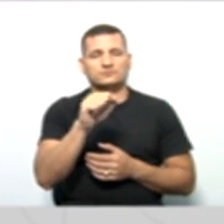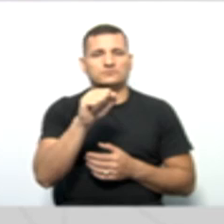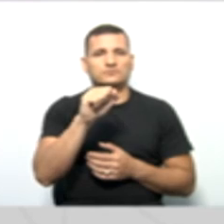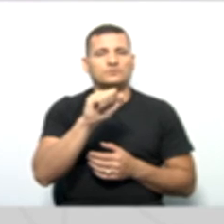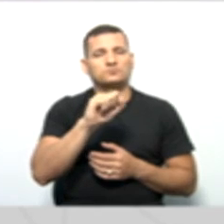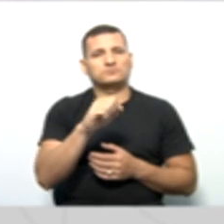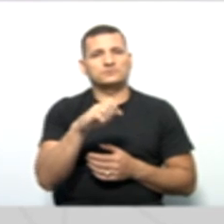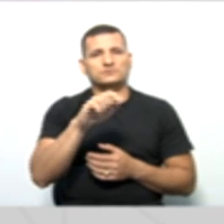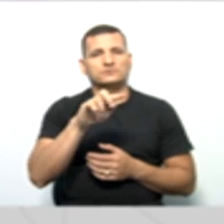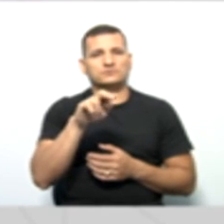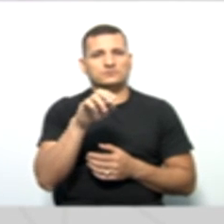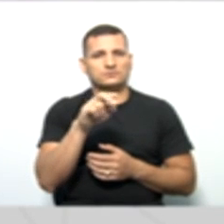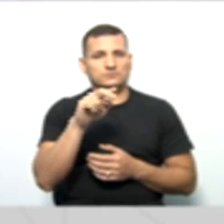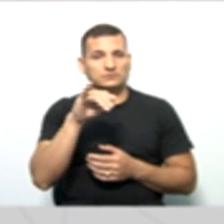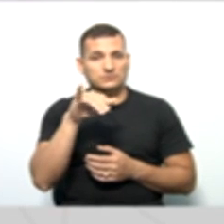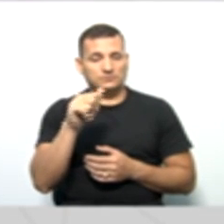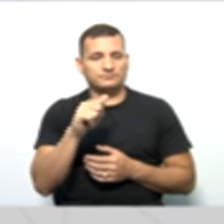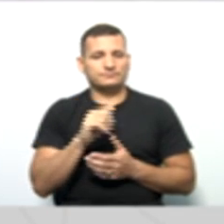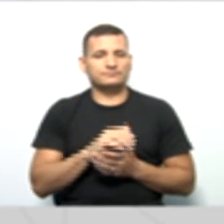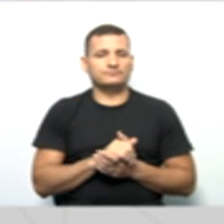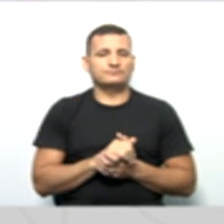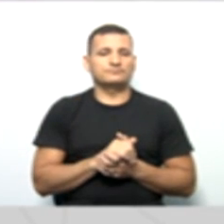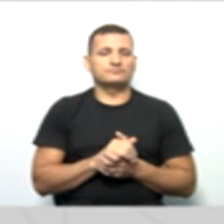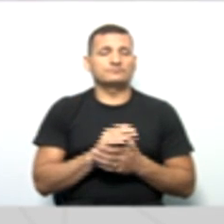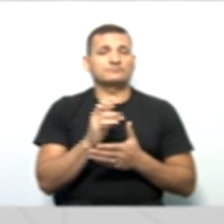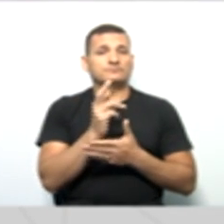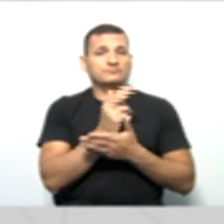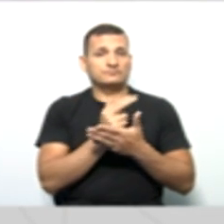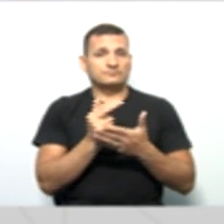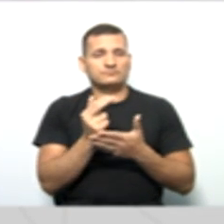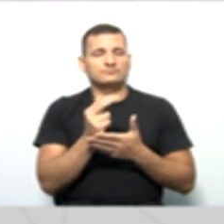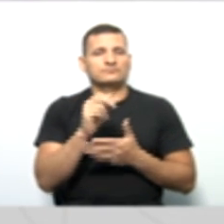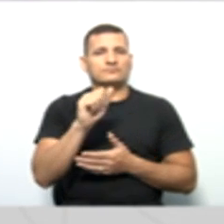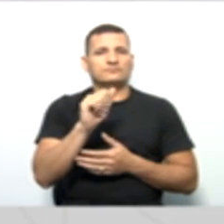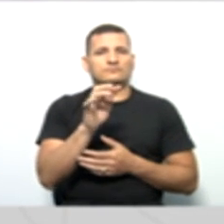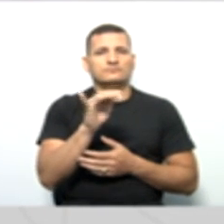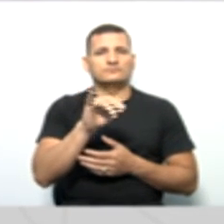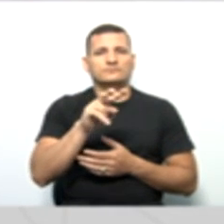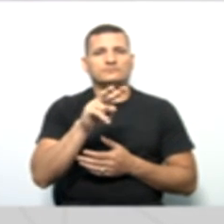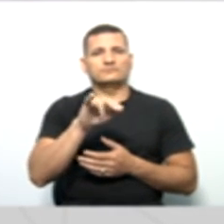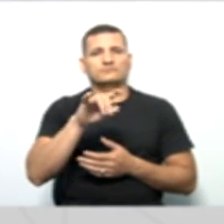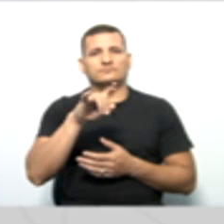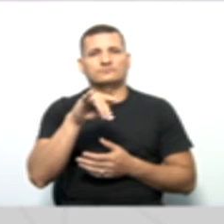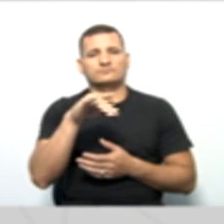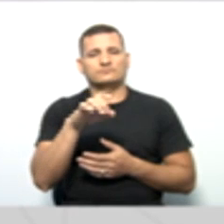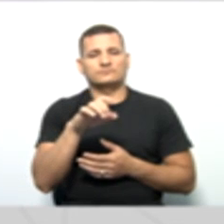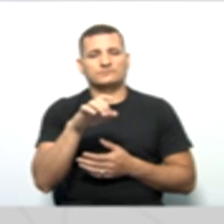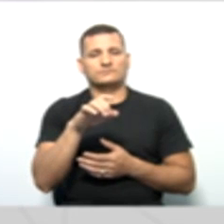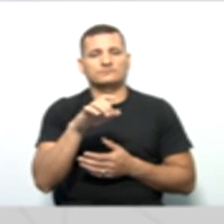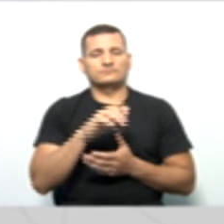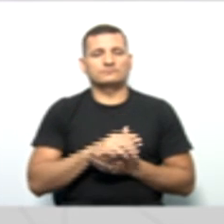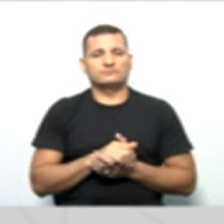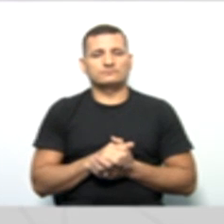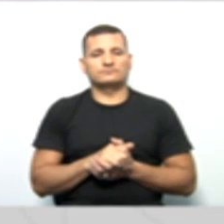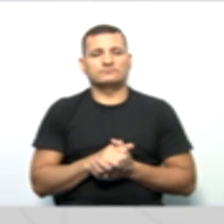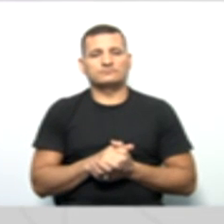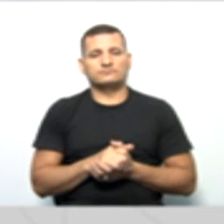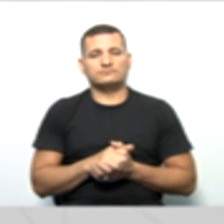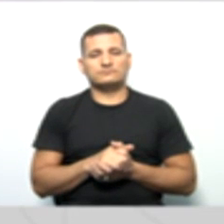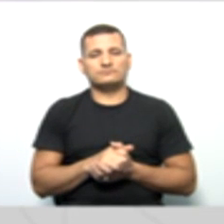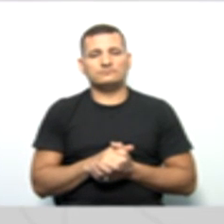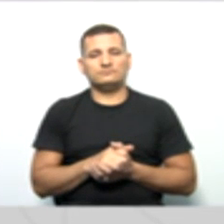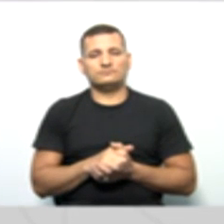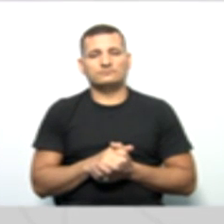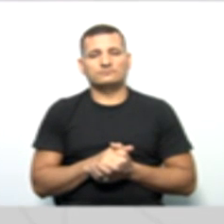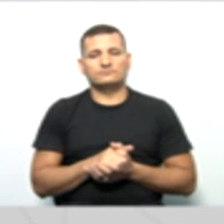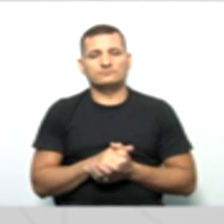mais conhecido. E aí a gente tem os diagramas de atividade, tá? Isso tudo vai nos dar subsídio para poder realizar isso. E aí, por fim,